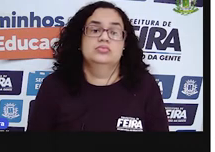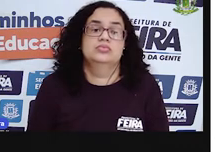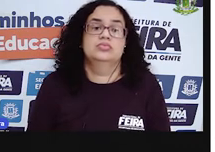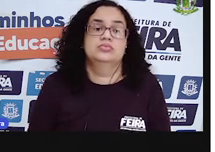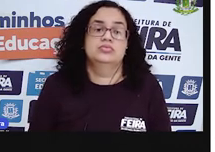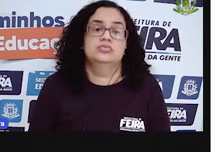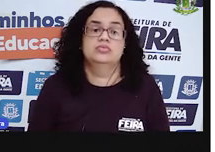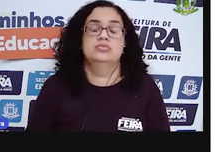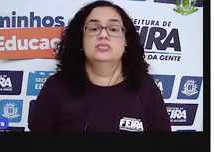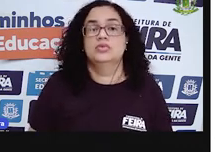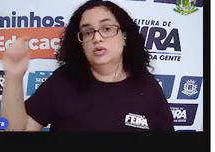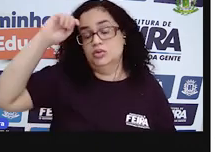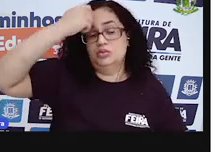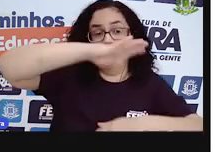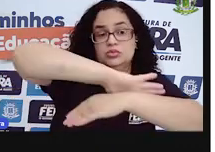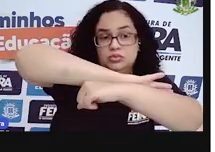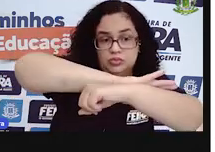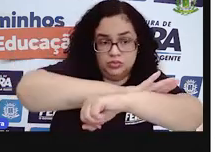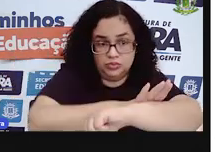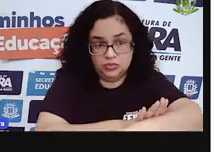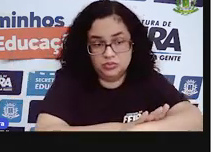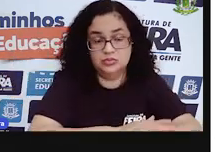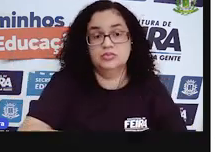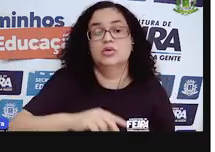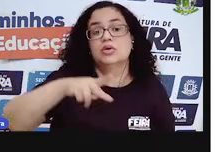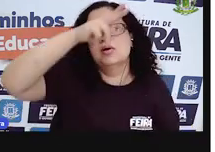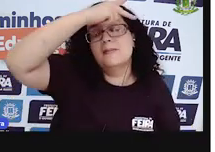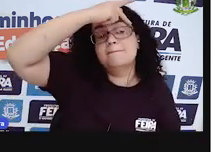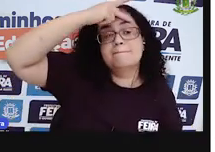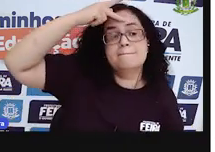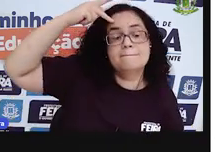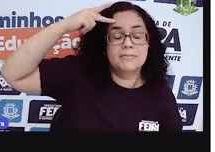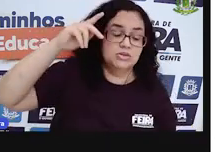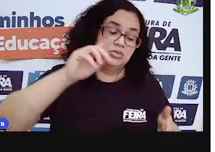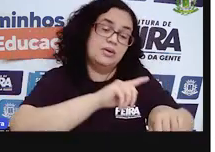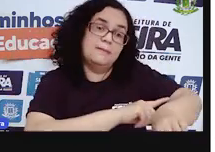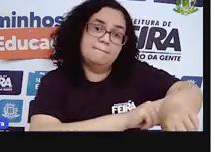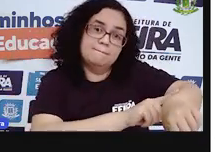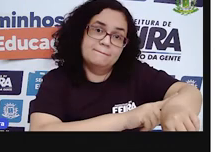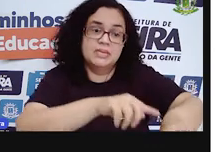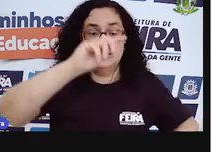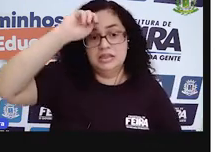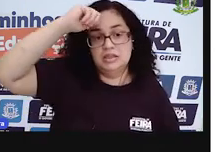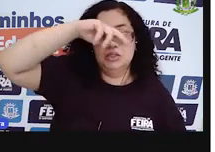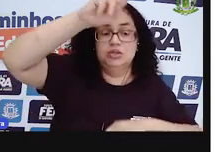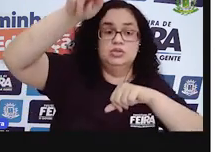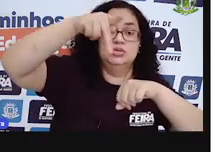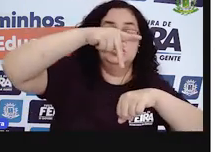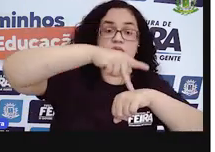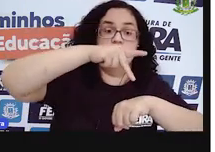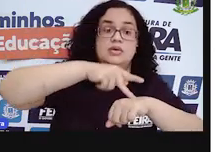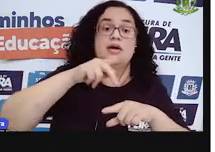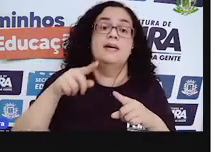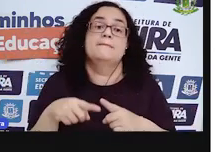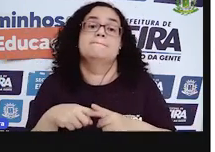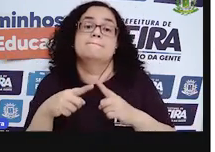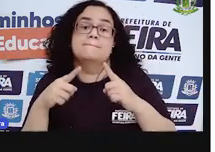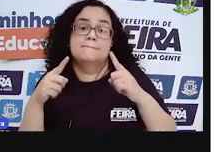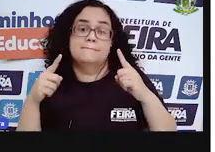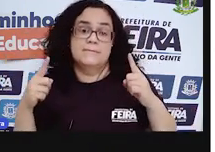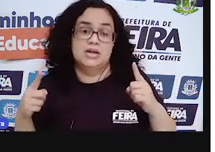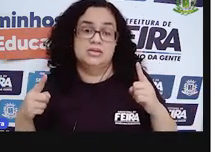à o racismo é contra pessoas de pele negra em nosso país belezinha mas